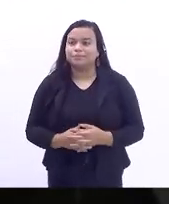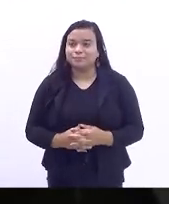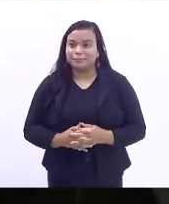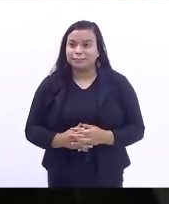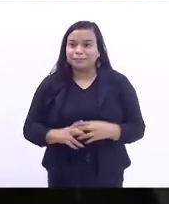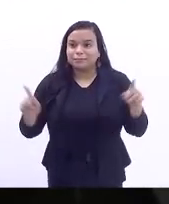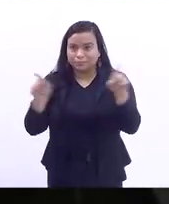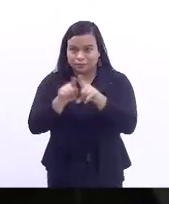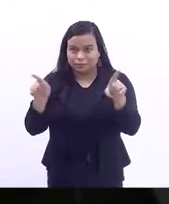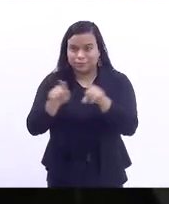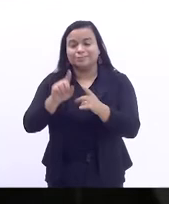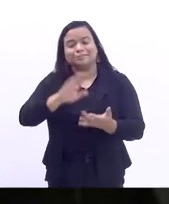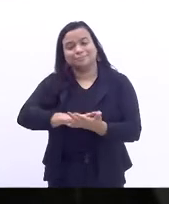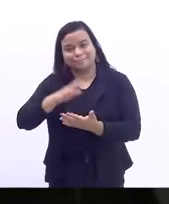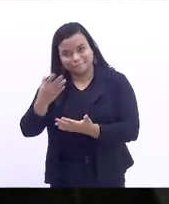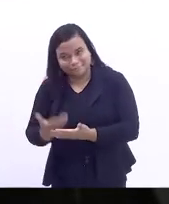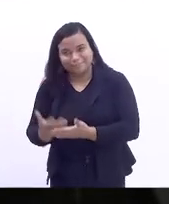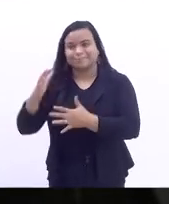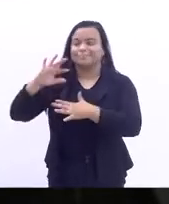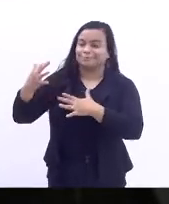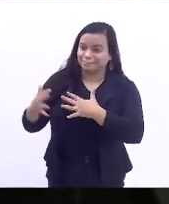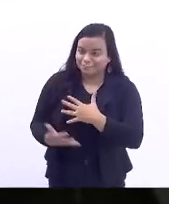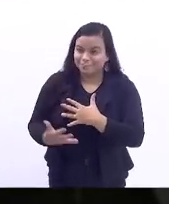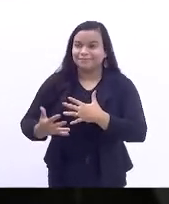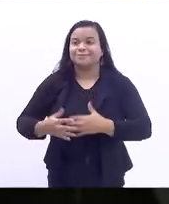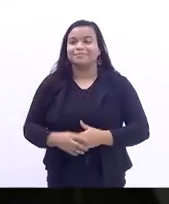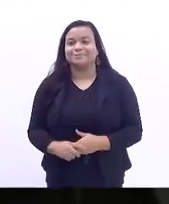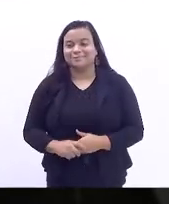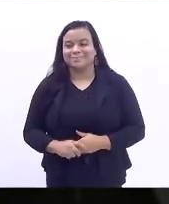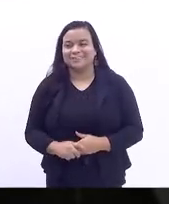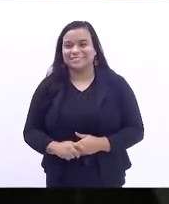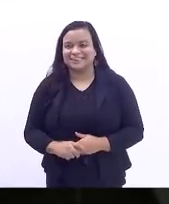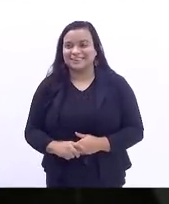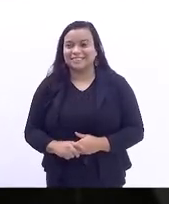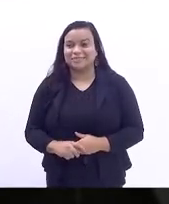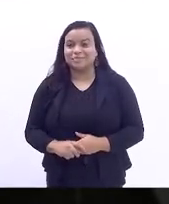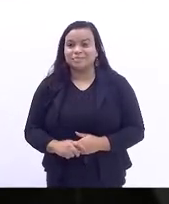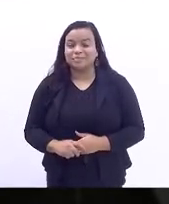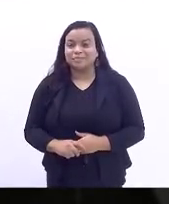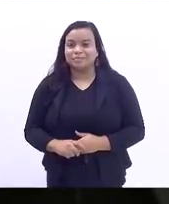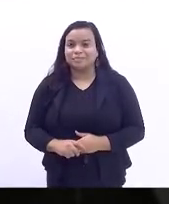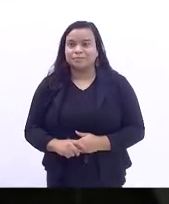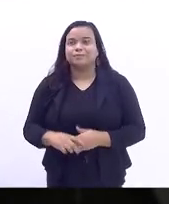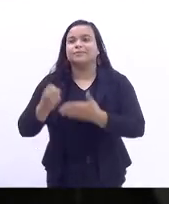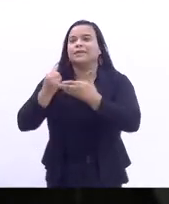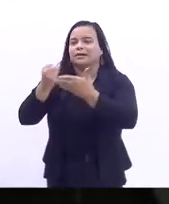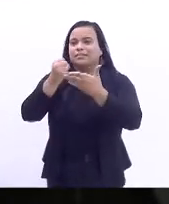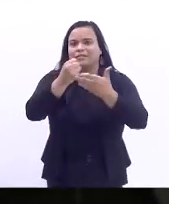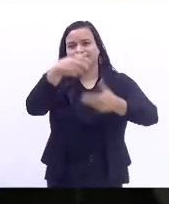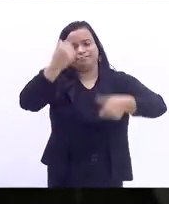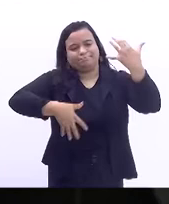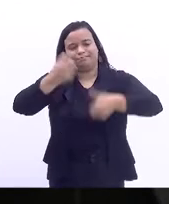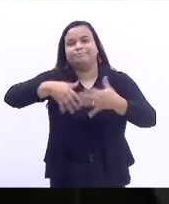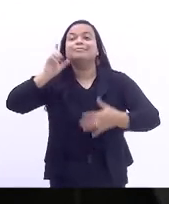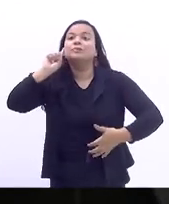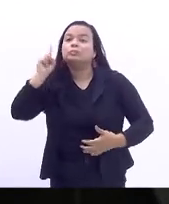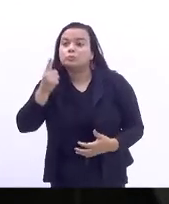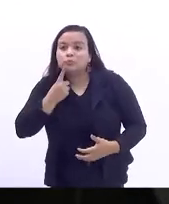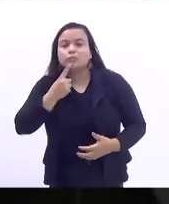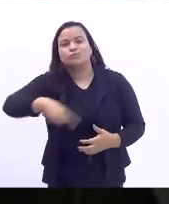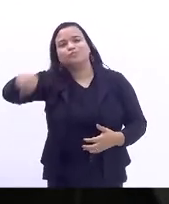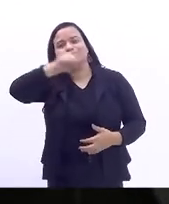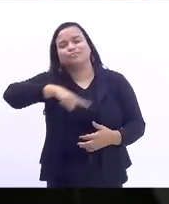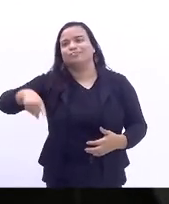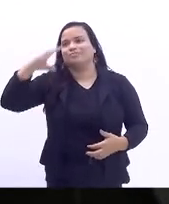senhora intérprete da linguagem de Libras, que leva a nossa voz aos